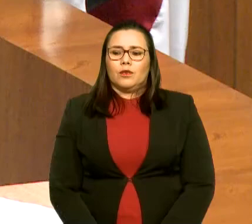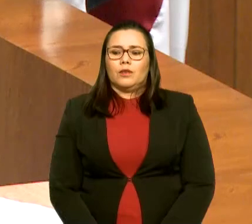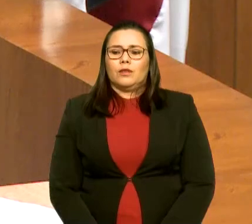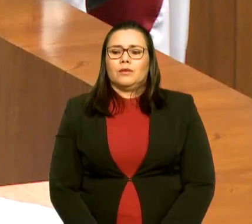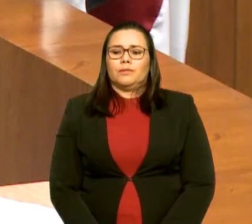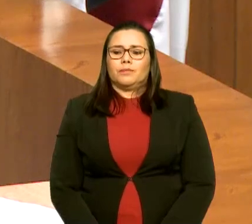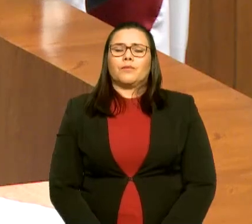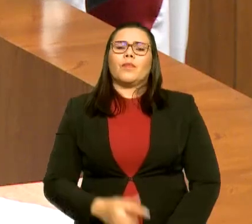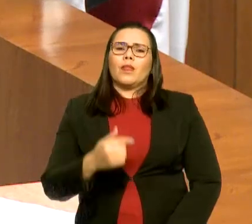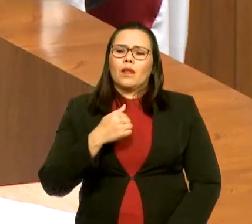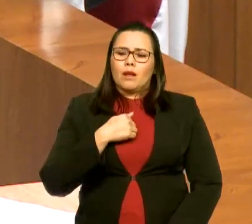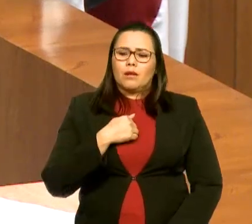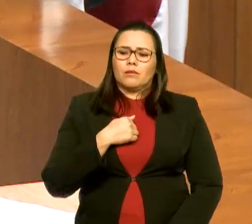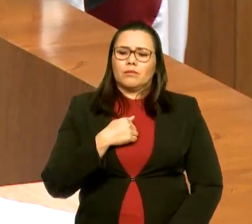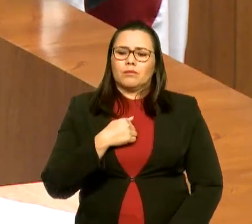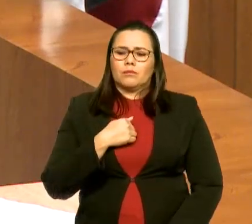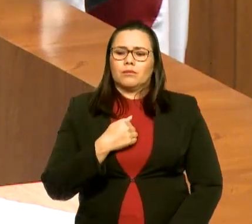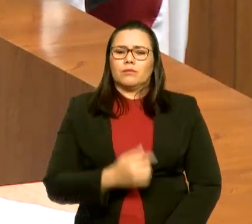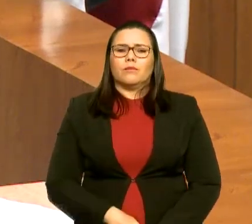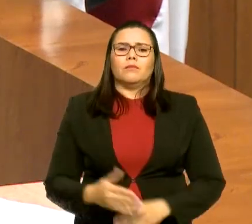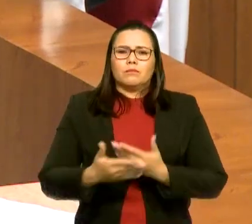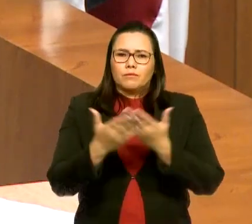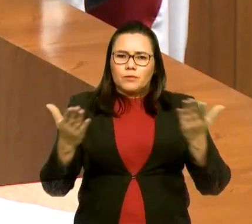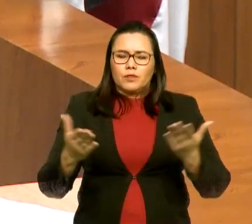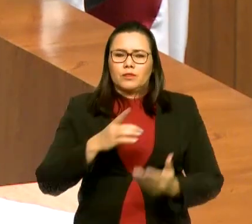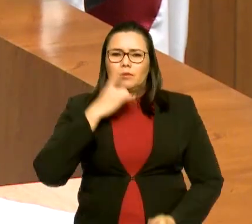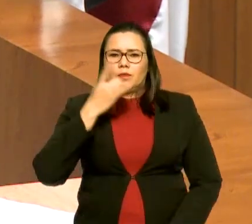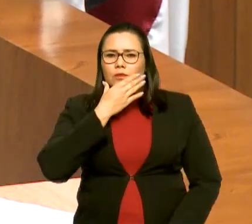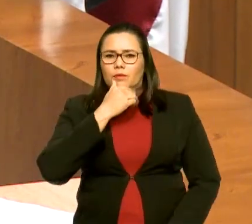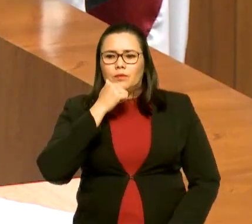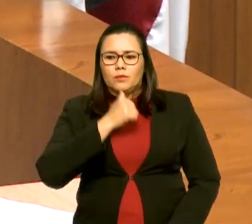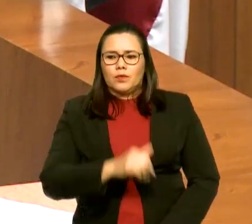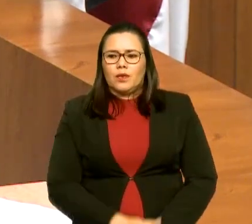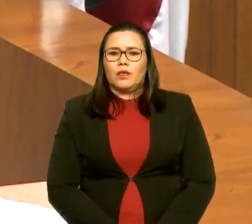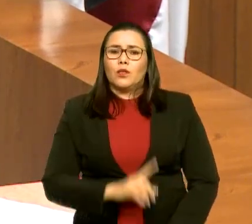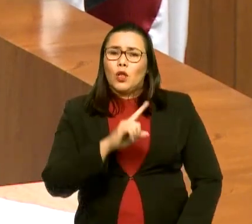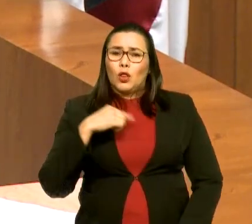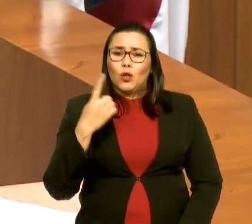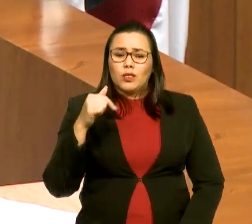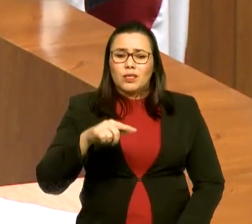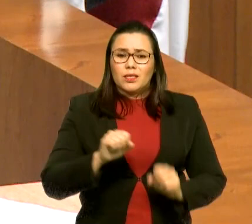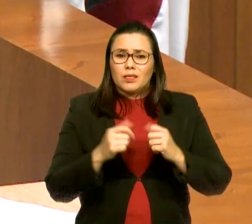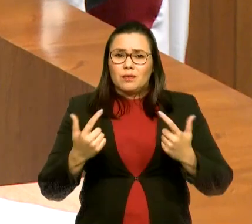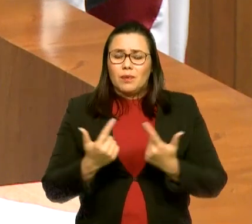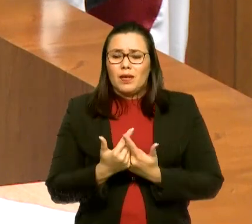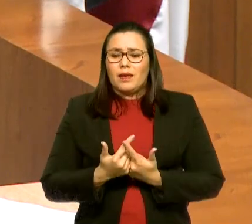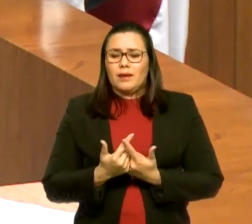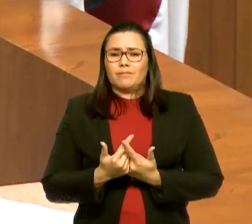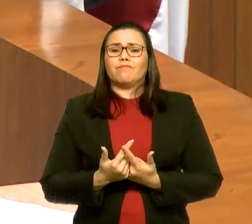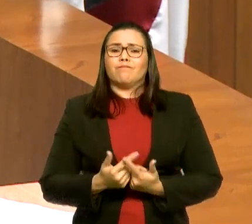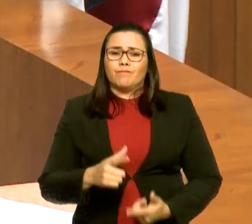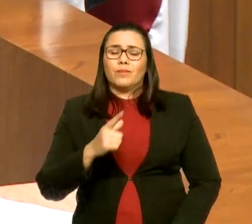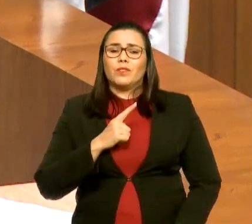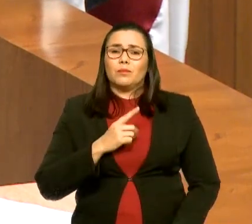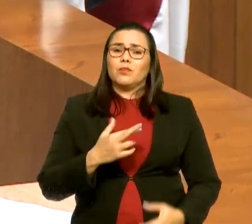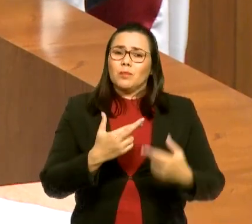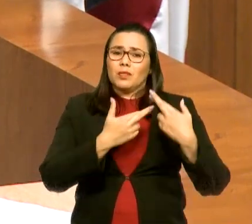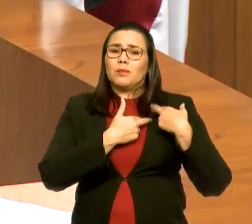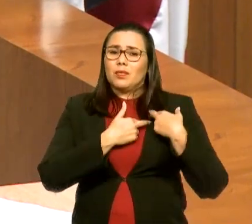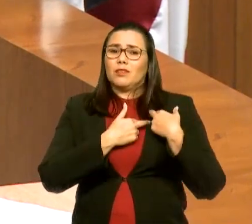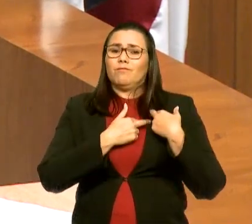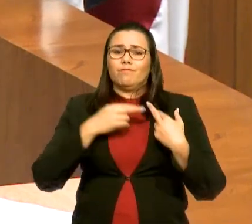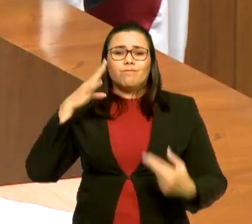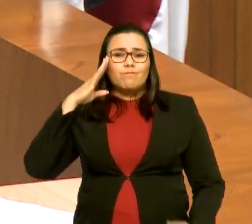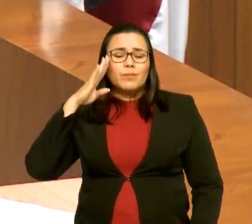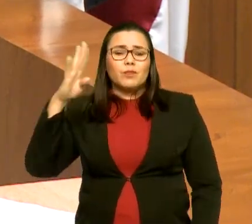democrático, o parlamento, caros deputados e deputadas, tem papel fundamental na formatação de propostas que combatam